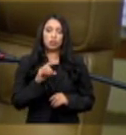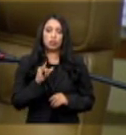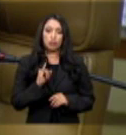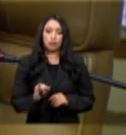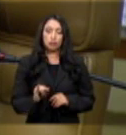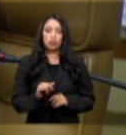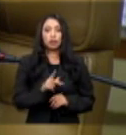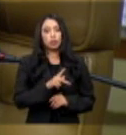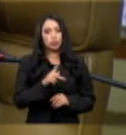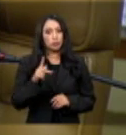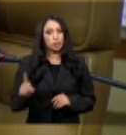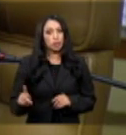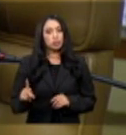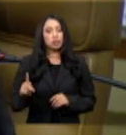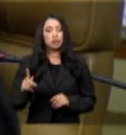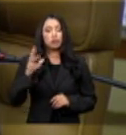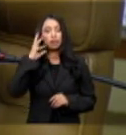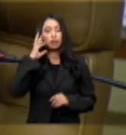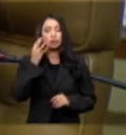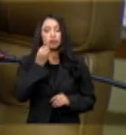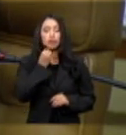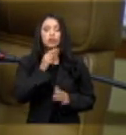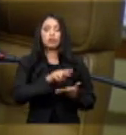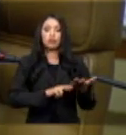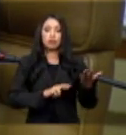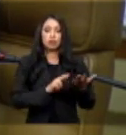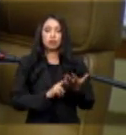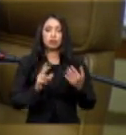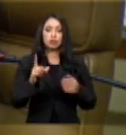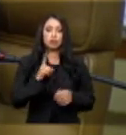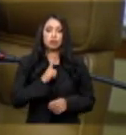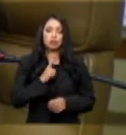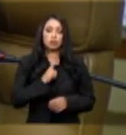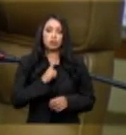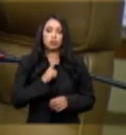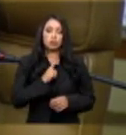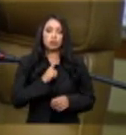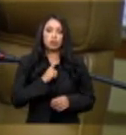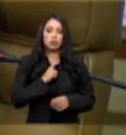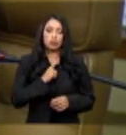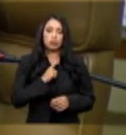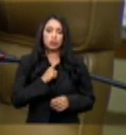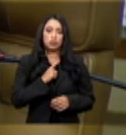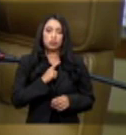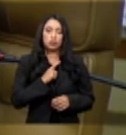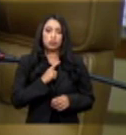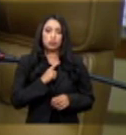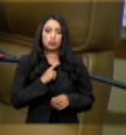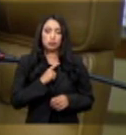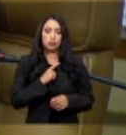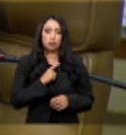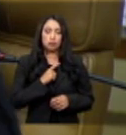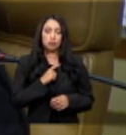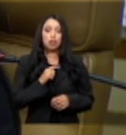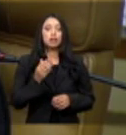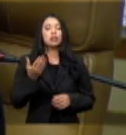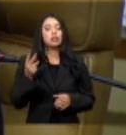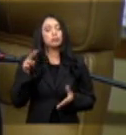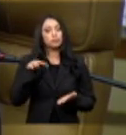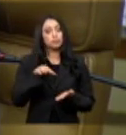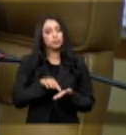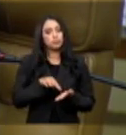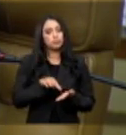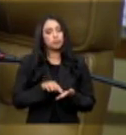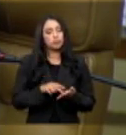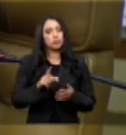Excelência, presidente, foi relator, que era de uma das entidades que assomaram a tribuna na condição de amicus curiae,